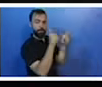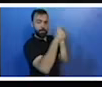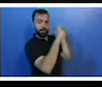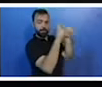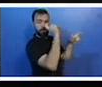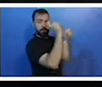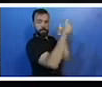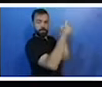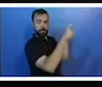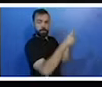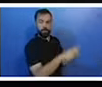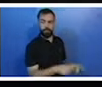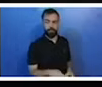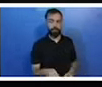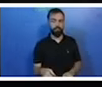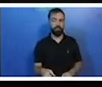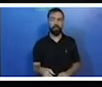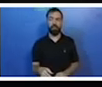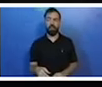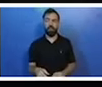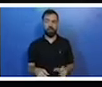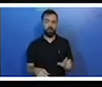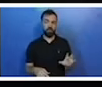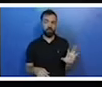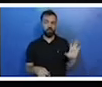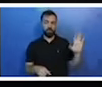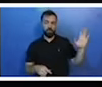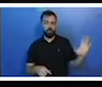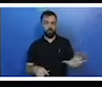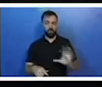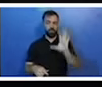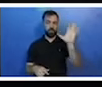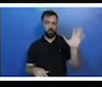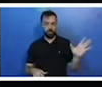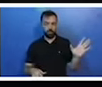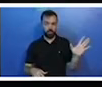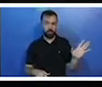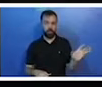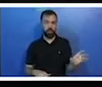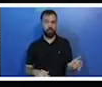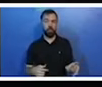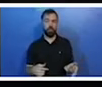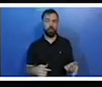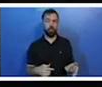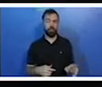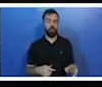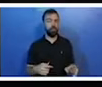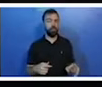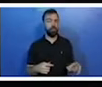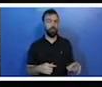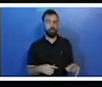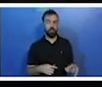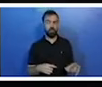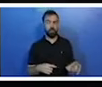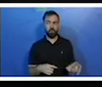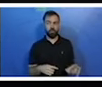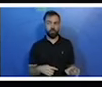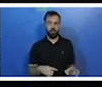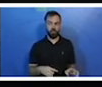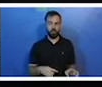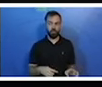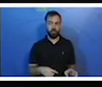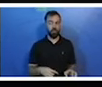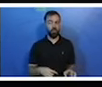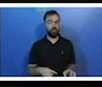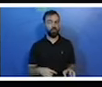diferença, né? Um é mais você escalar utilizando a força do teu corpo, enquanto o outro são mais